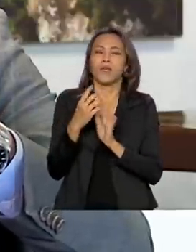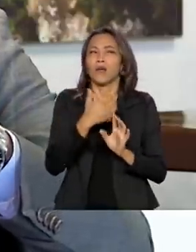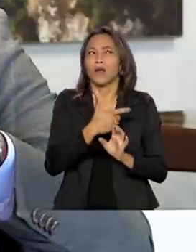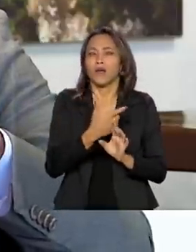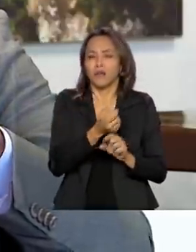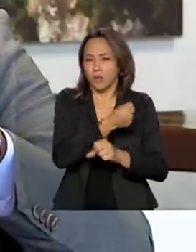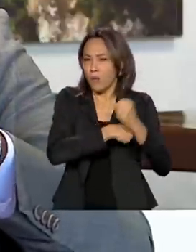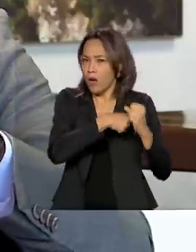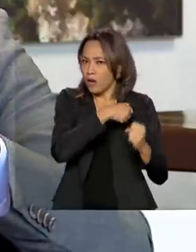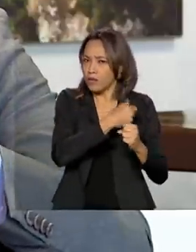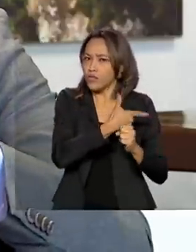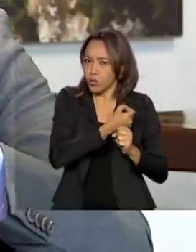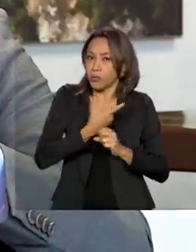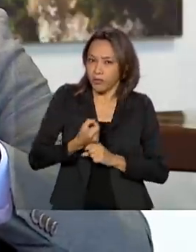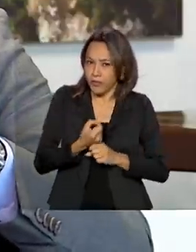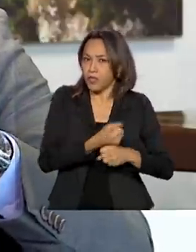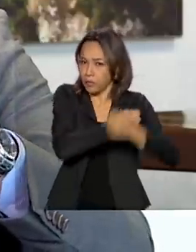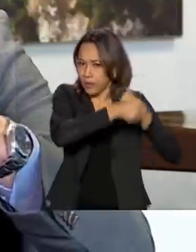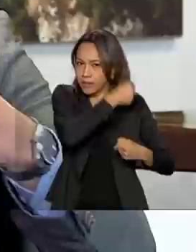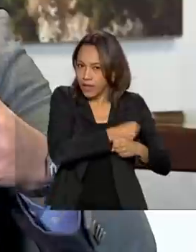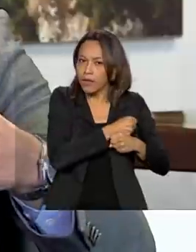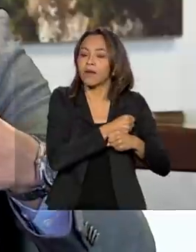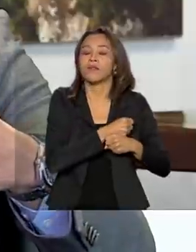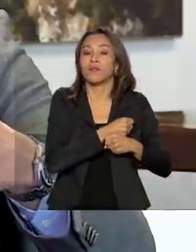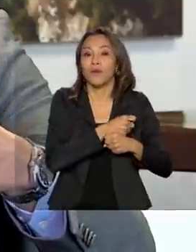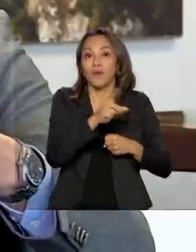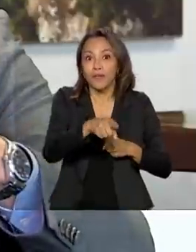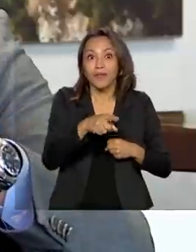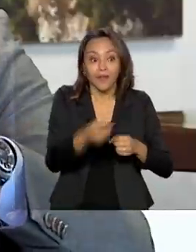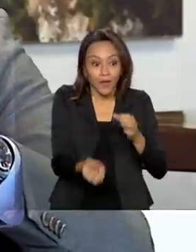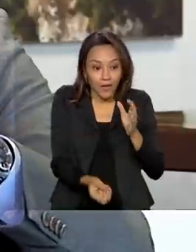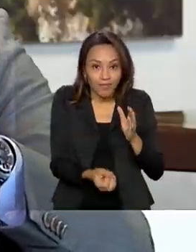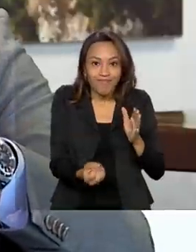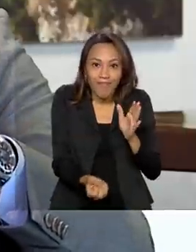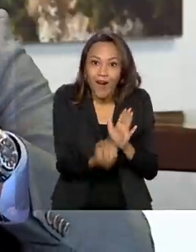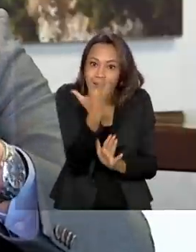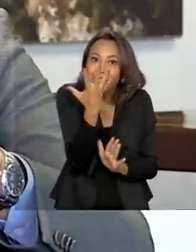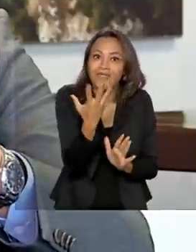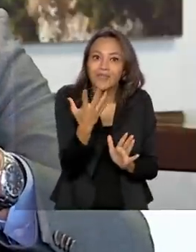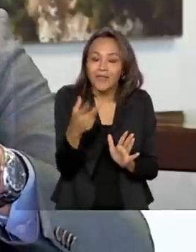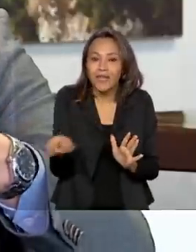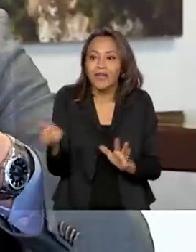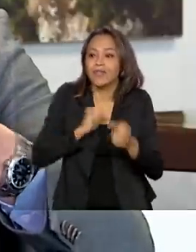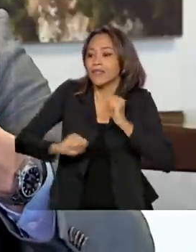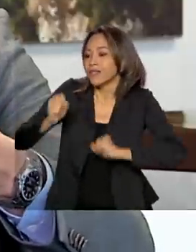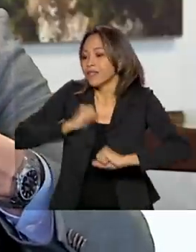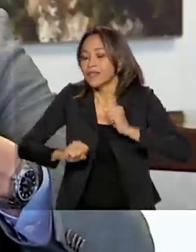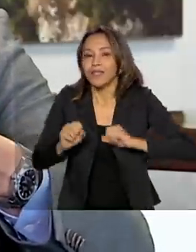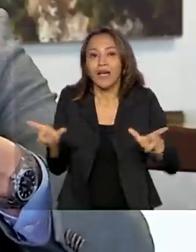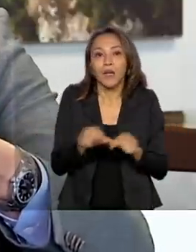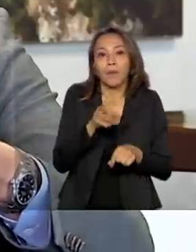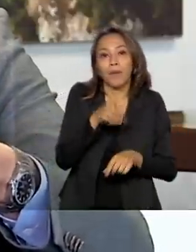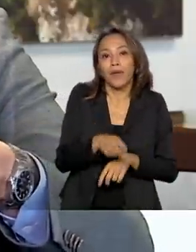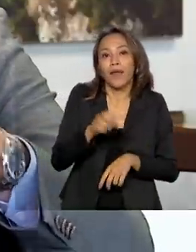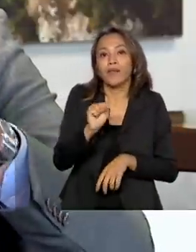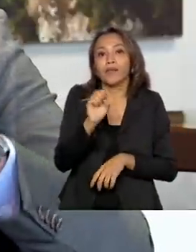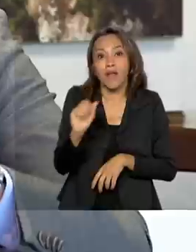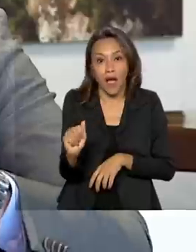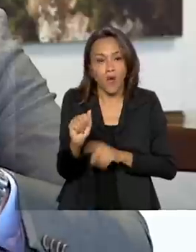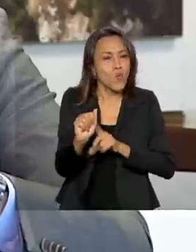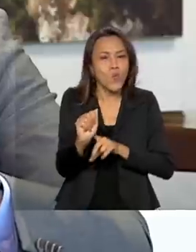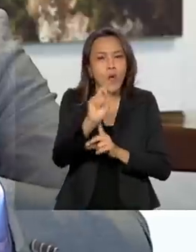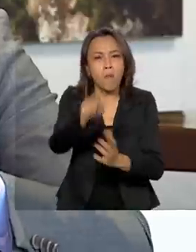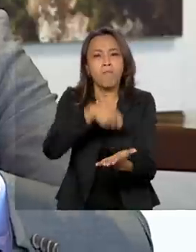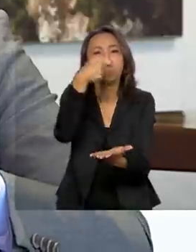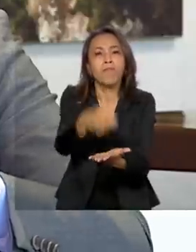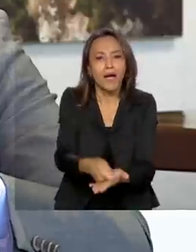de 2020, colocou em prática um anseio do setor produtivo, que era o PSA, o pagamento pelos serviços ambientais,